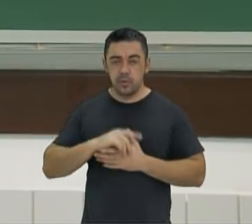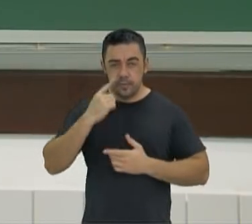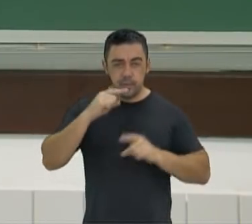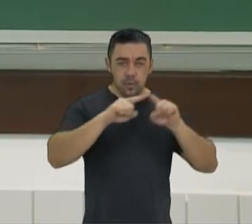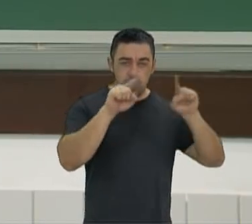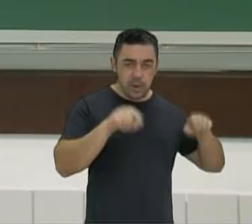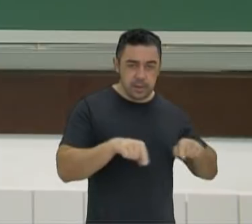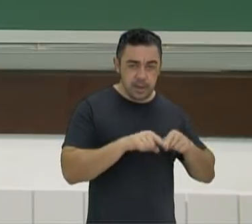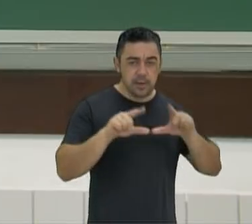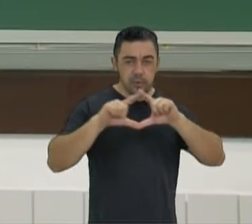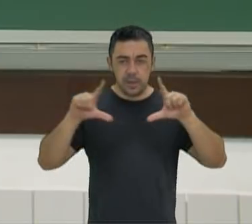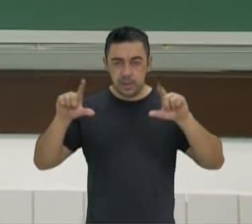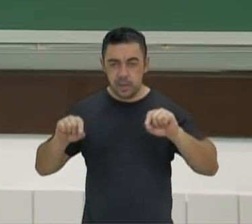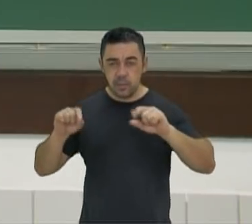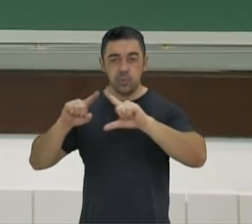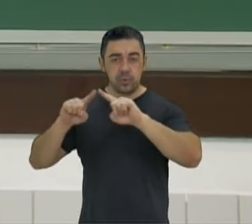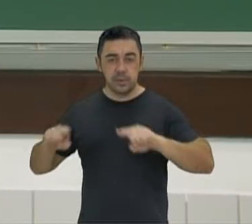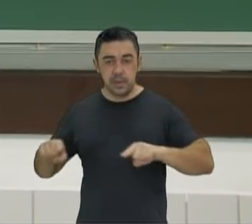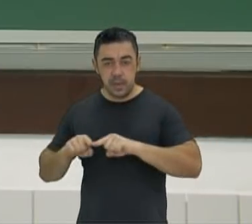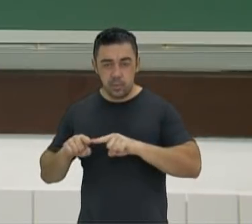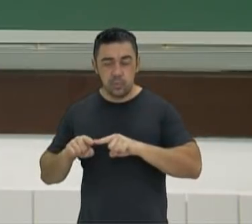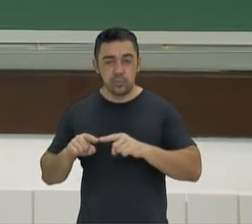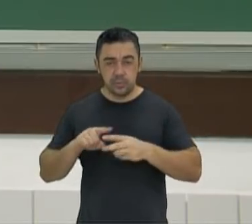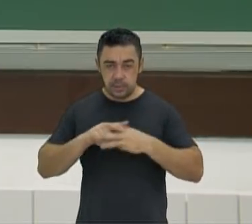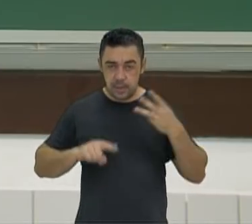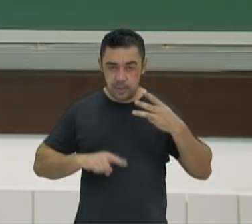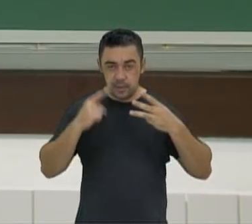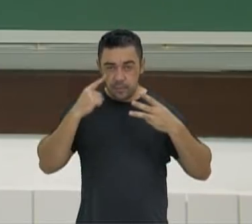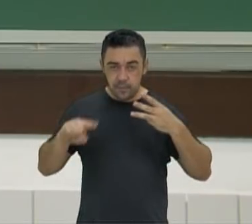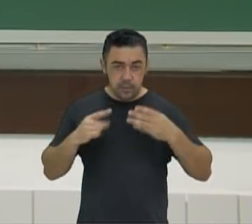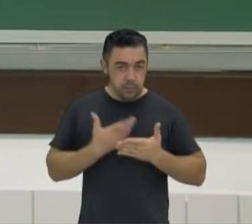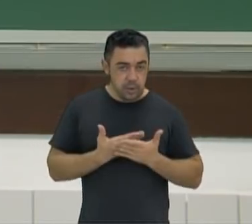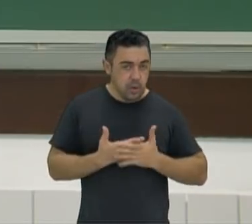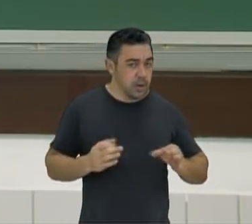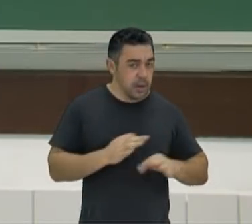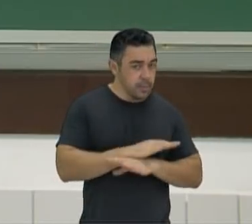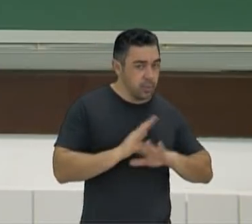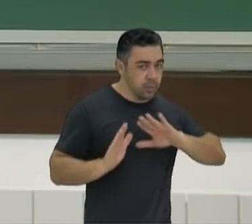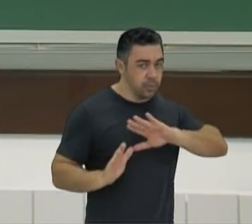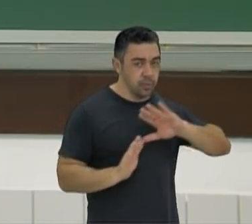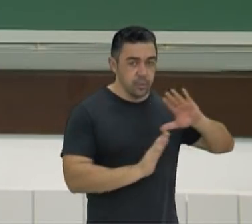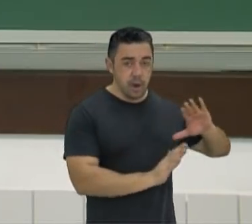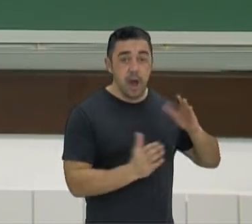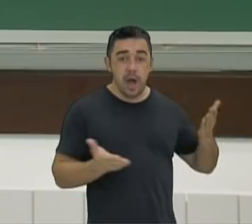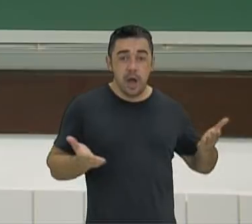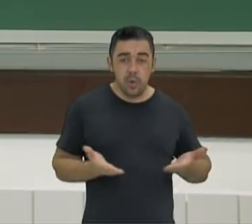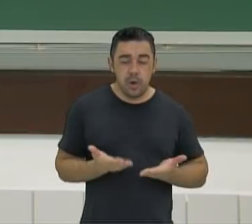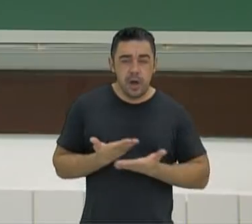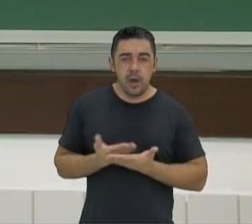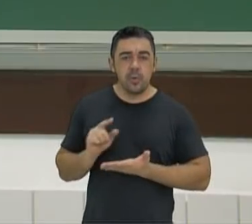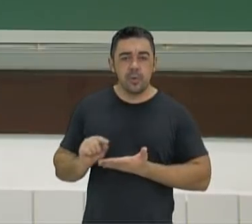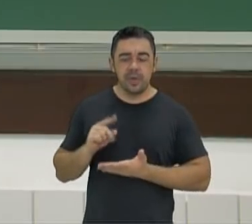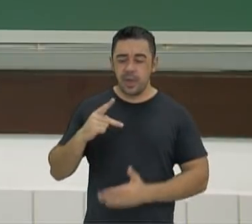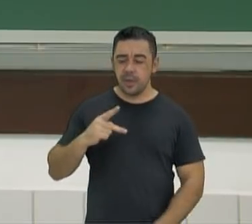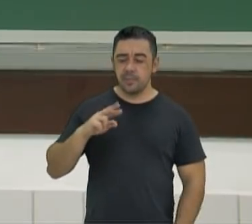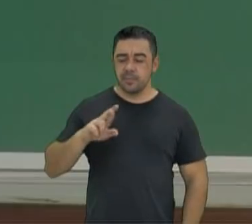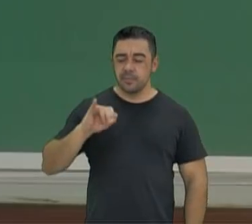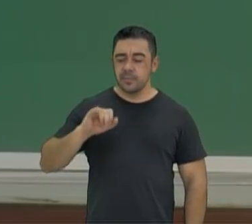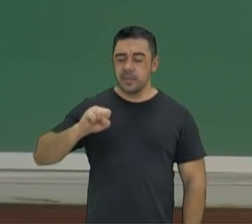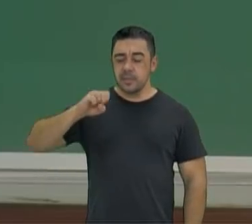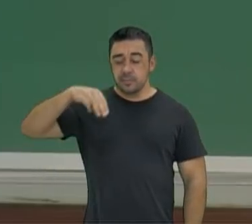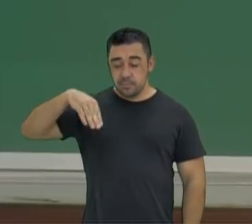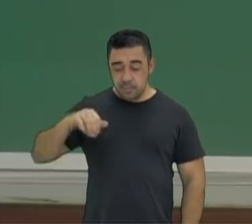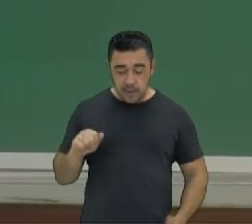de retângulo e de triângulo. A gente fechou esse ciclo de aulas. E hoje a gente vai falar sobre prismas e